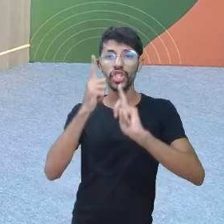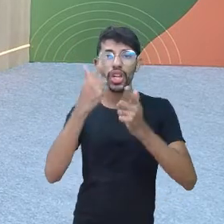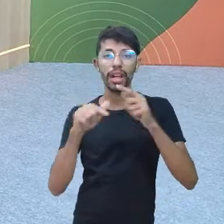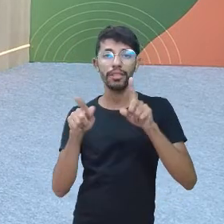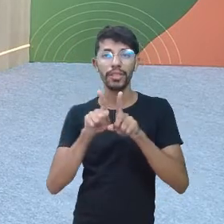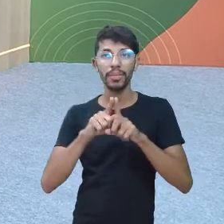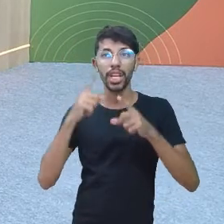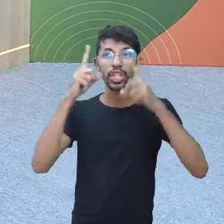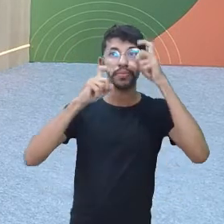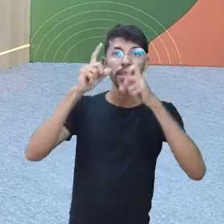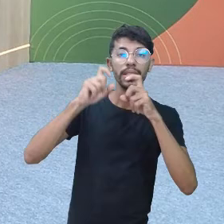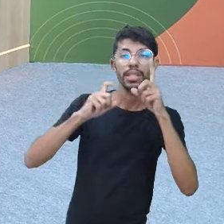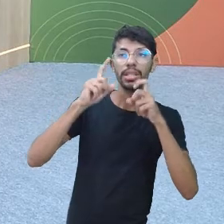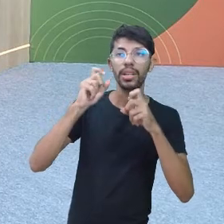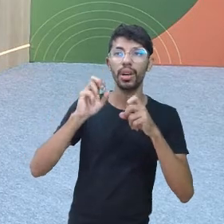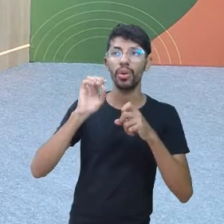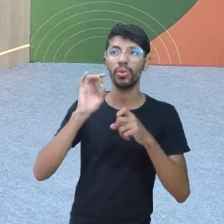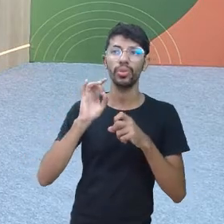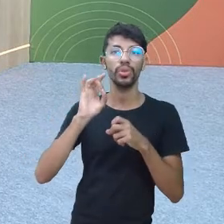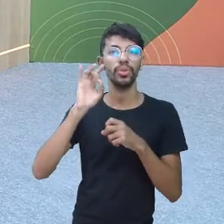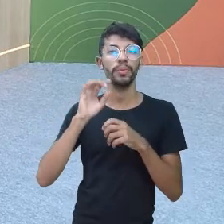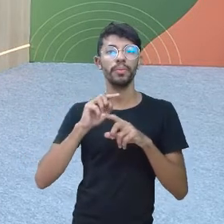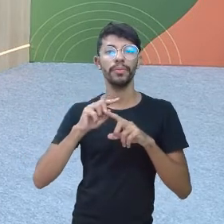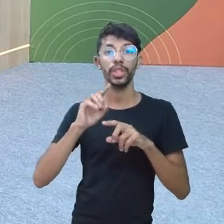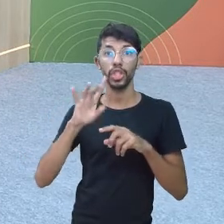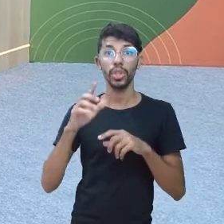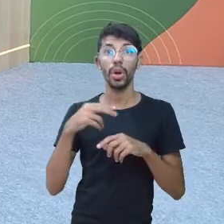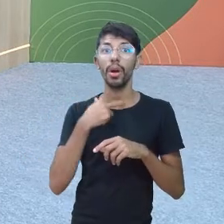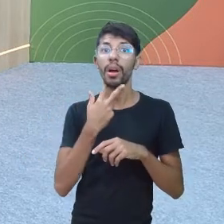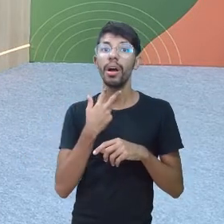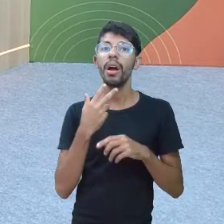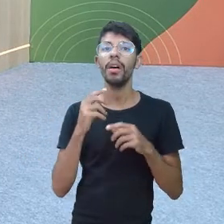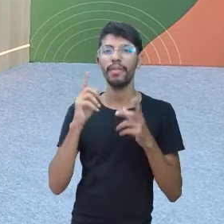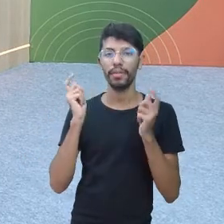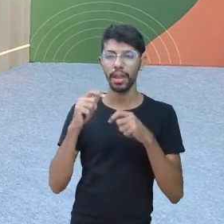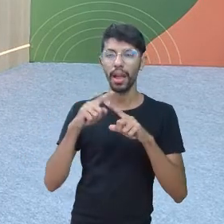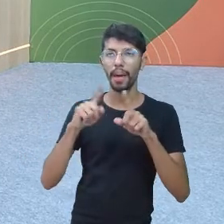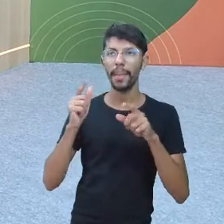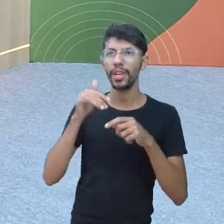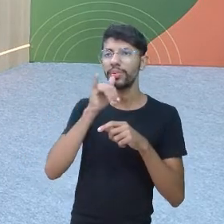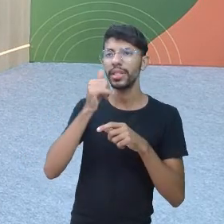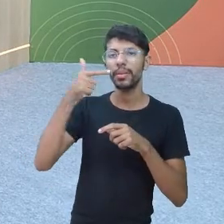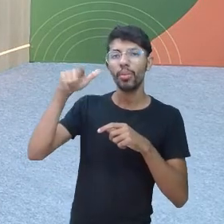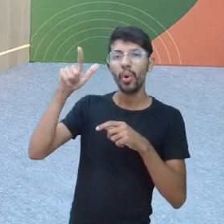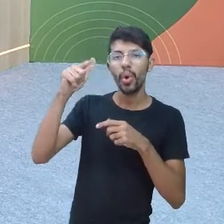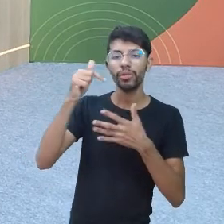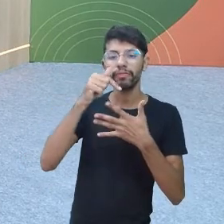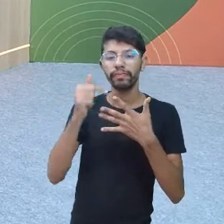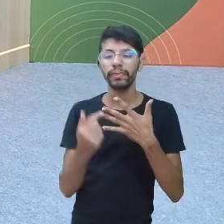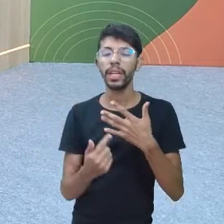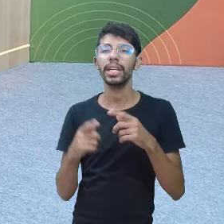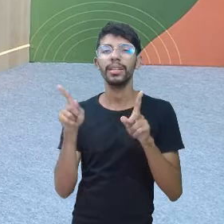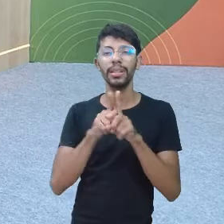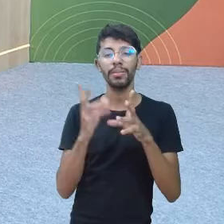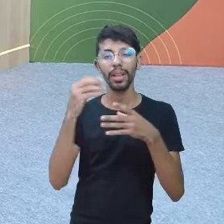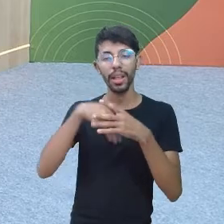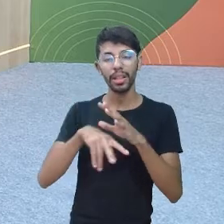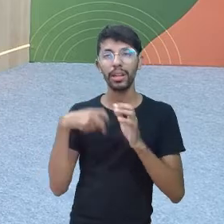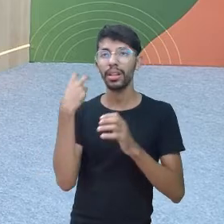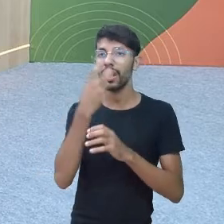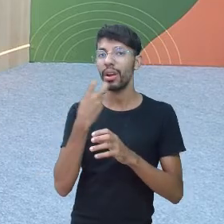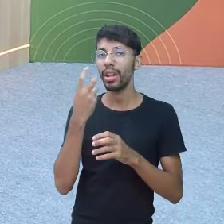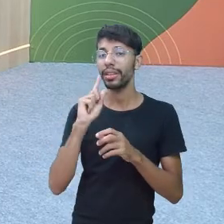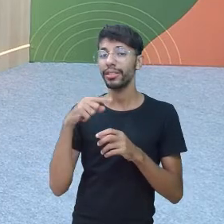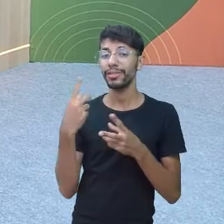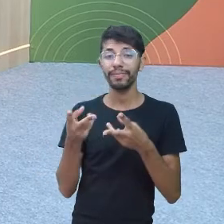de tom a gente consegue, de tom de voz. Mas todos esses outros recursos que fazem parte também da oralidade são perdidos